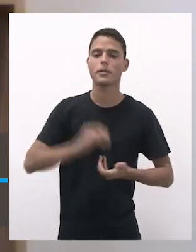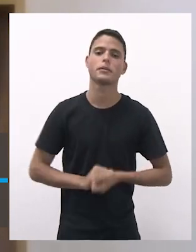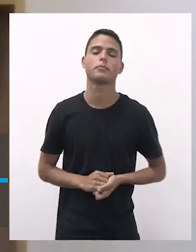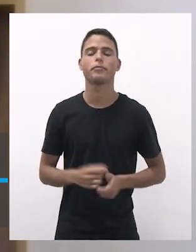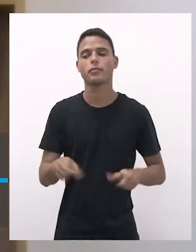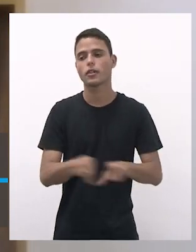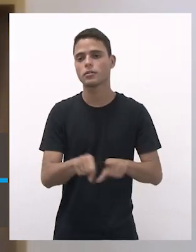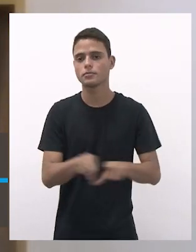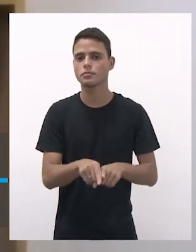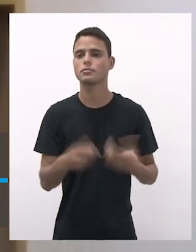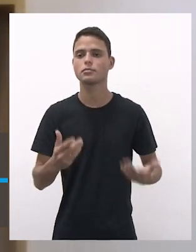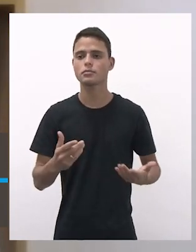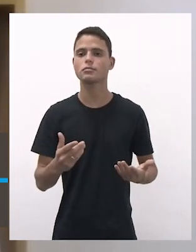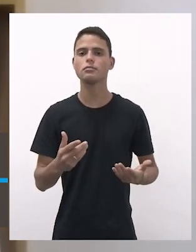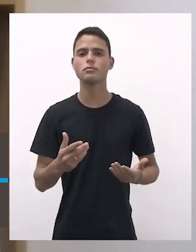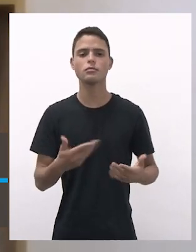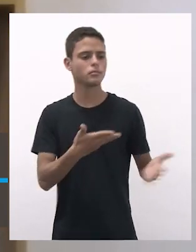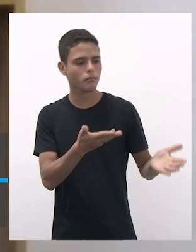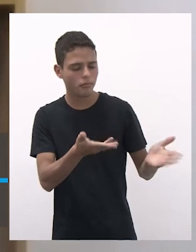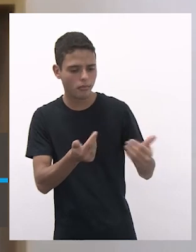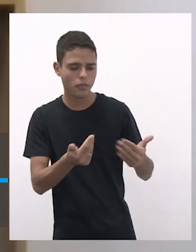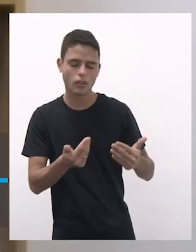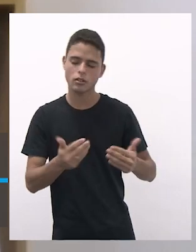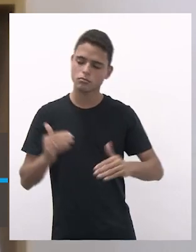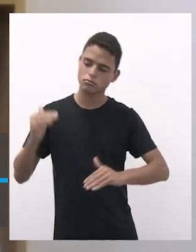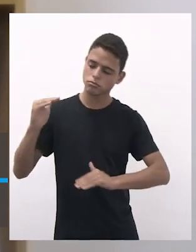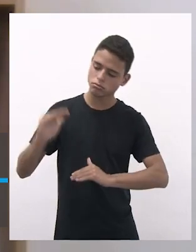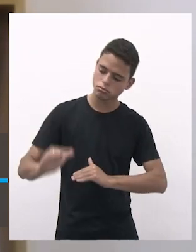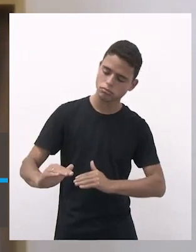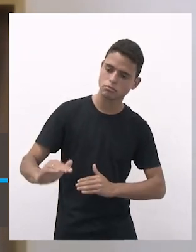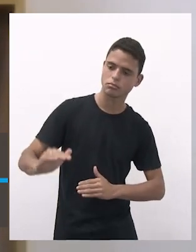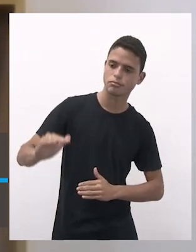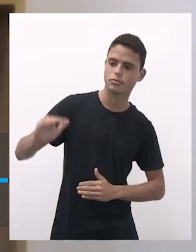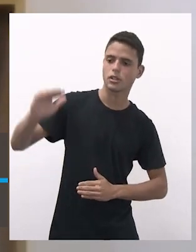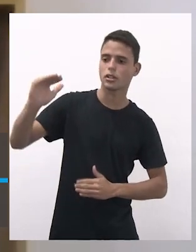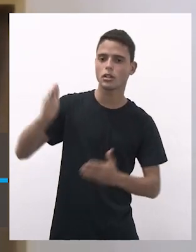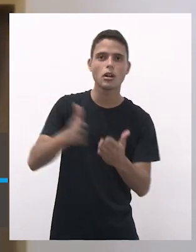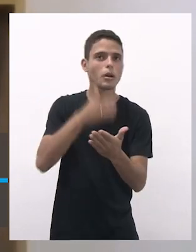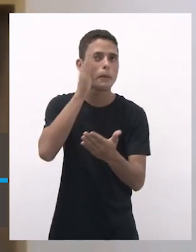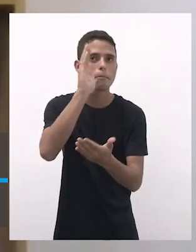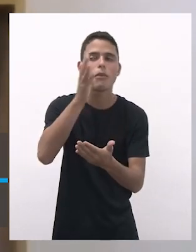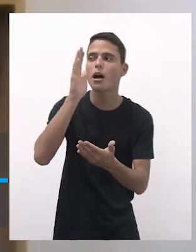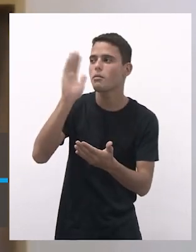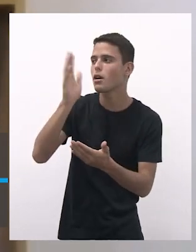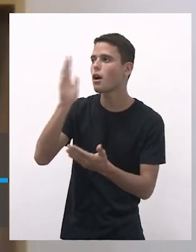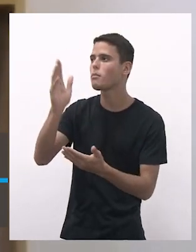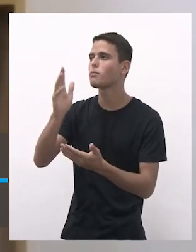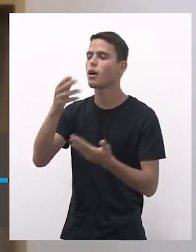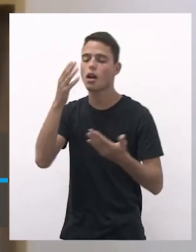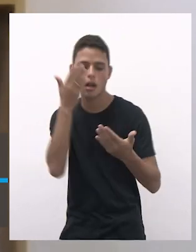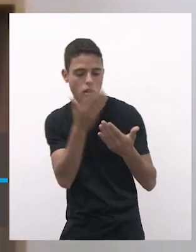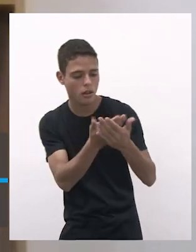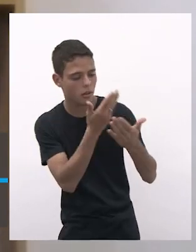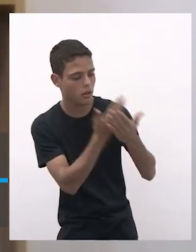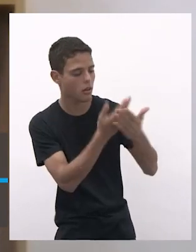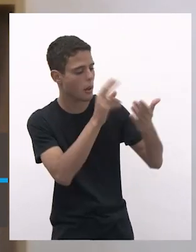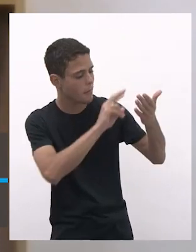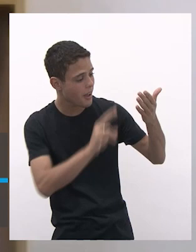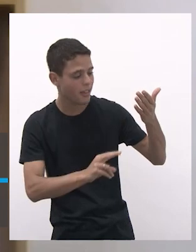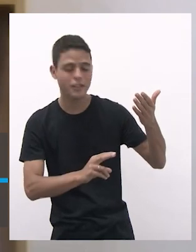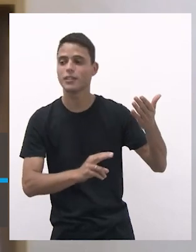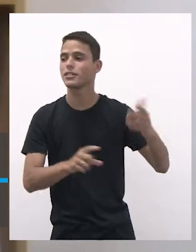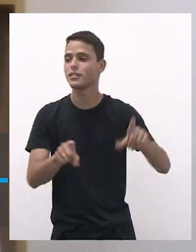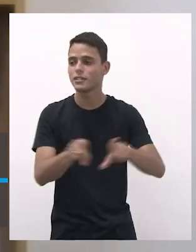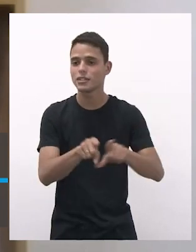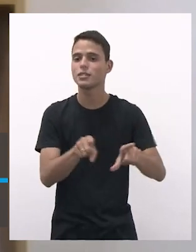enfim, minha adolescência foi por entre aquelas prateleiras de livros, né? Tanto que eu até era premiada